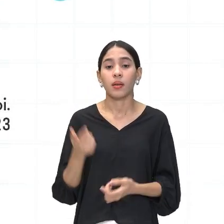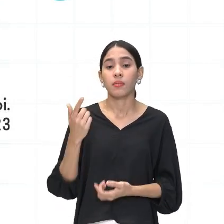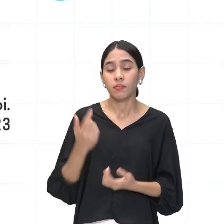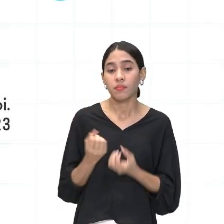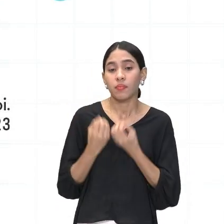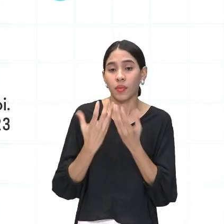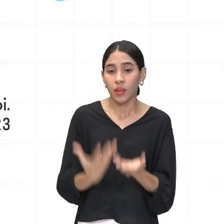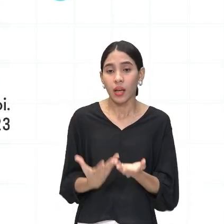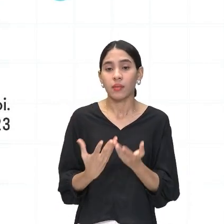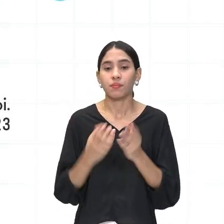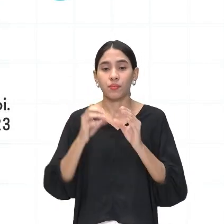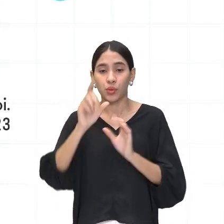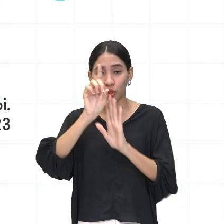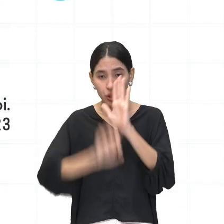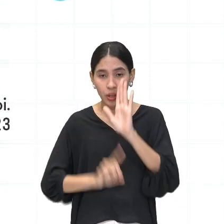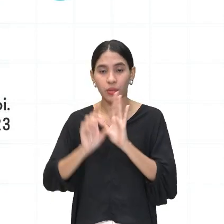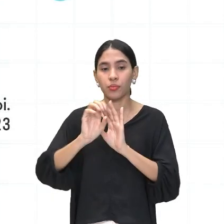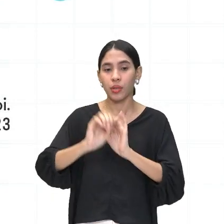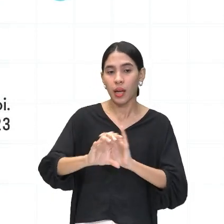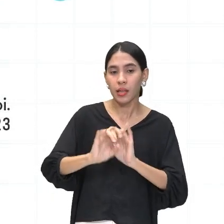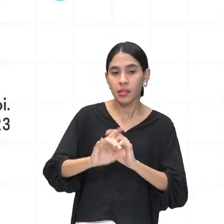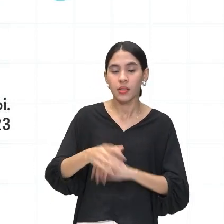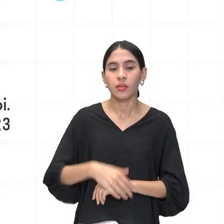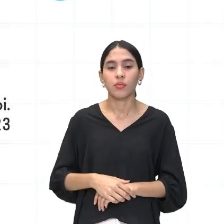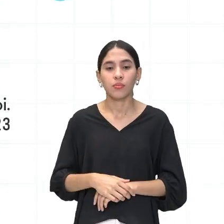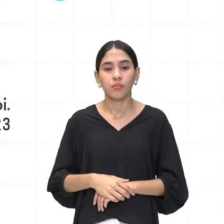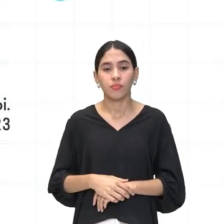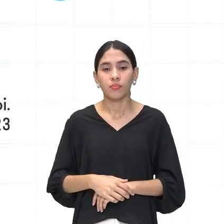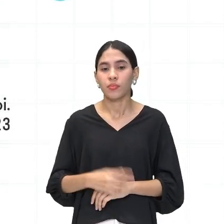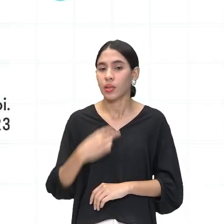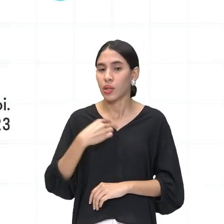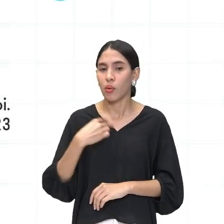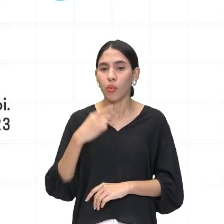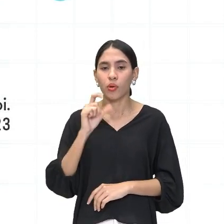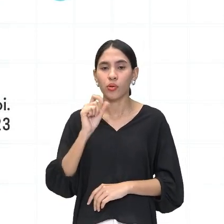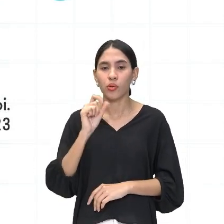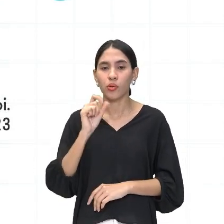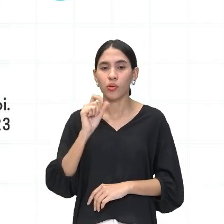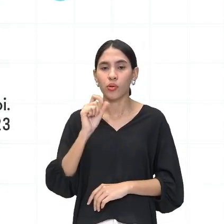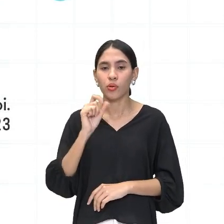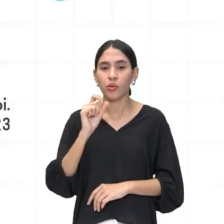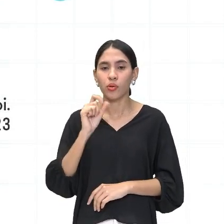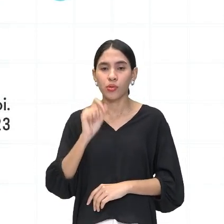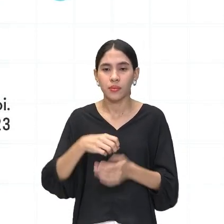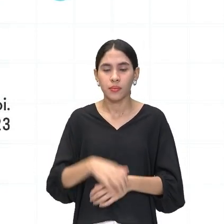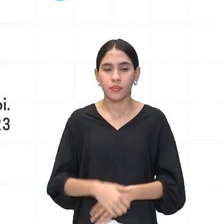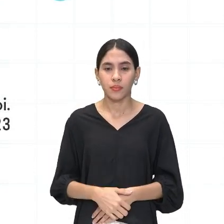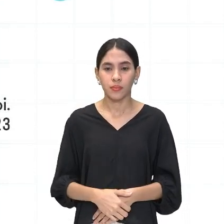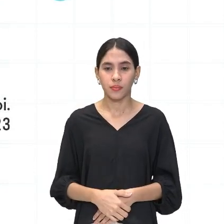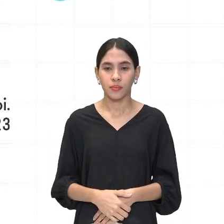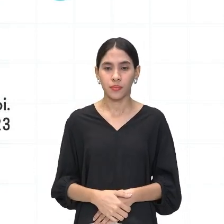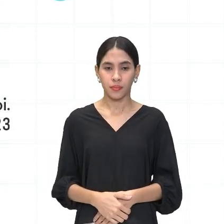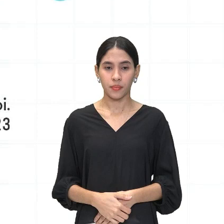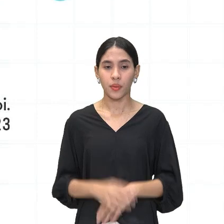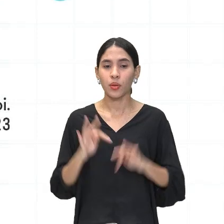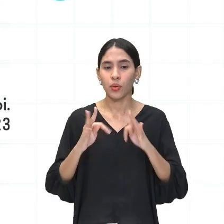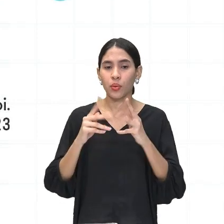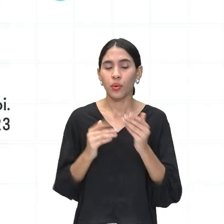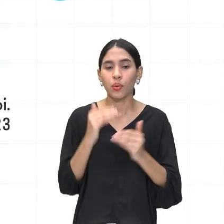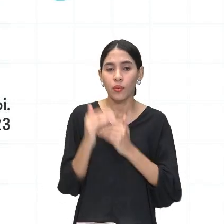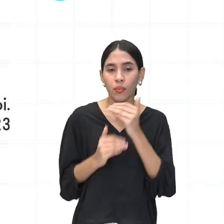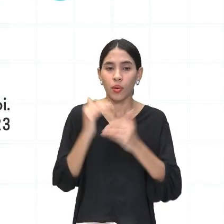ser educado sem castigos físicos degradantes. Percebam aí, todos esses processos